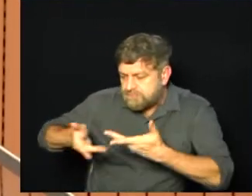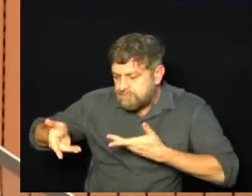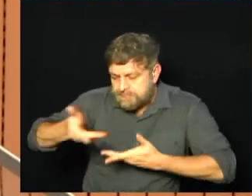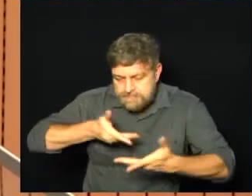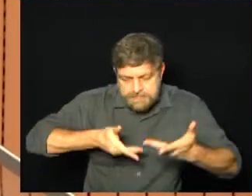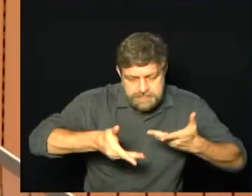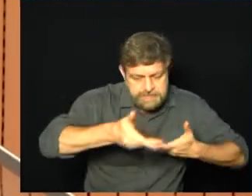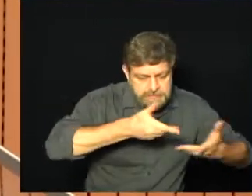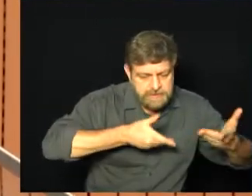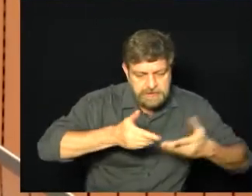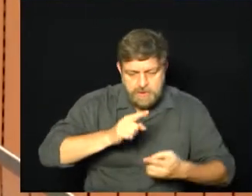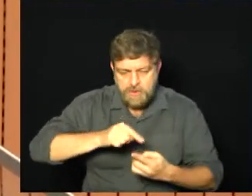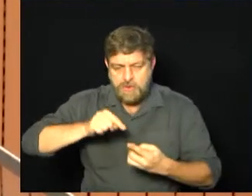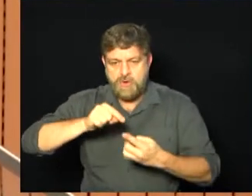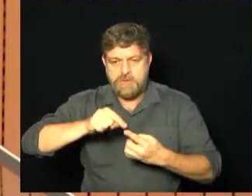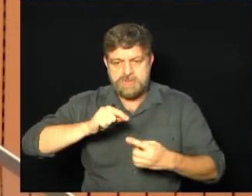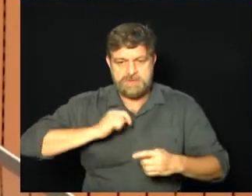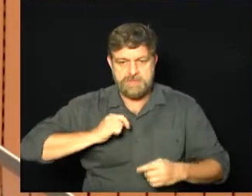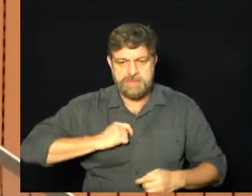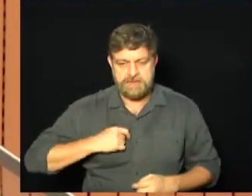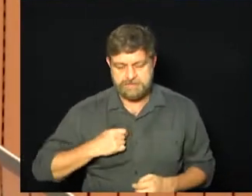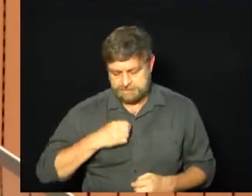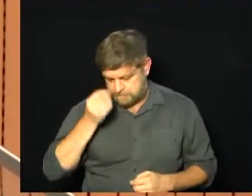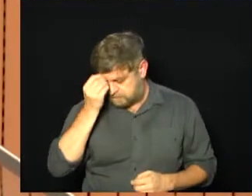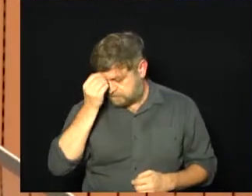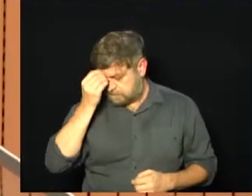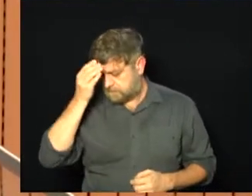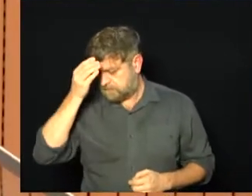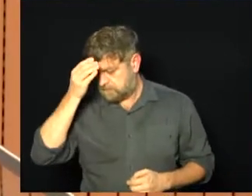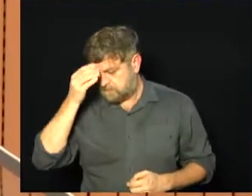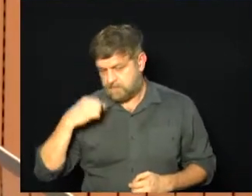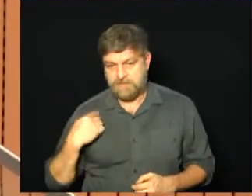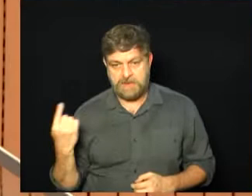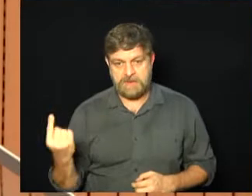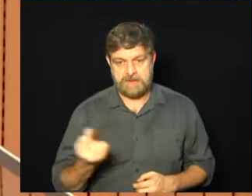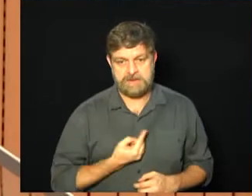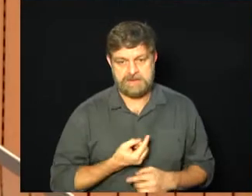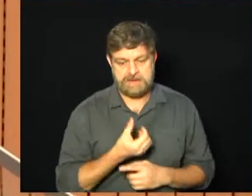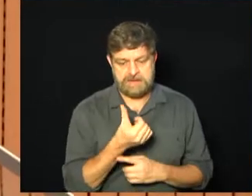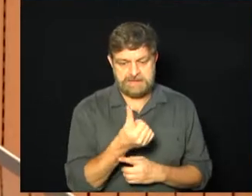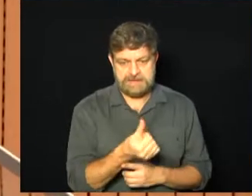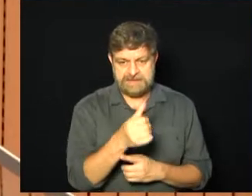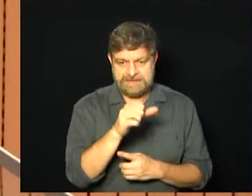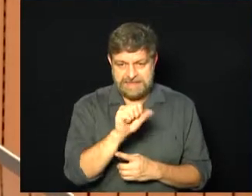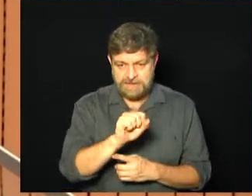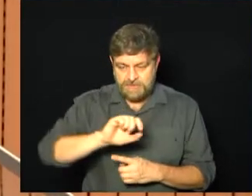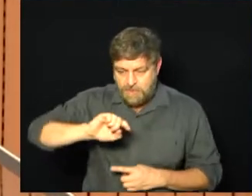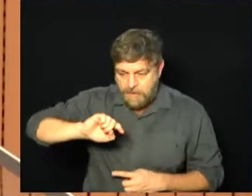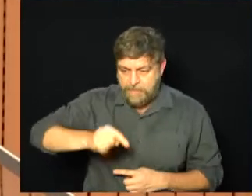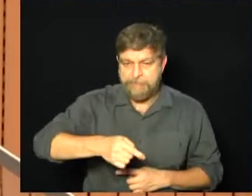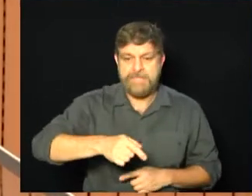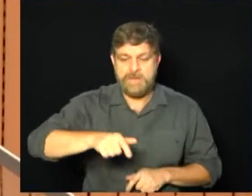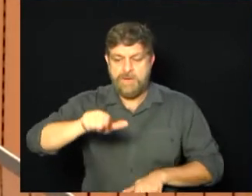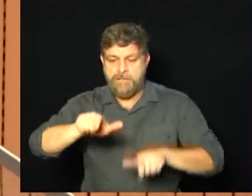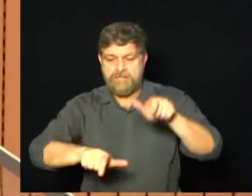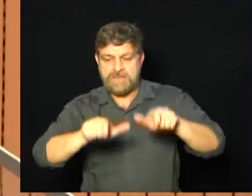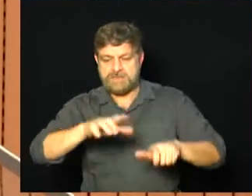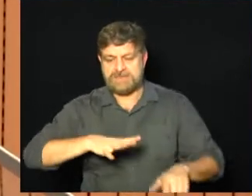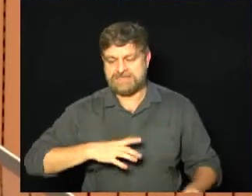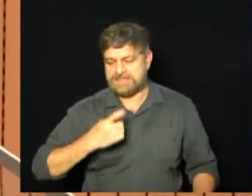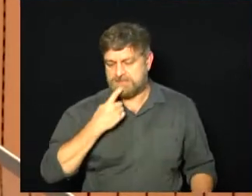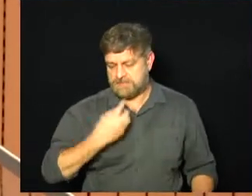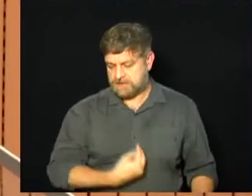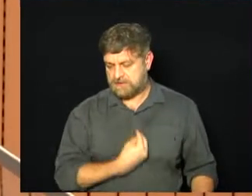para iluminar a florescente urbe de 68 mil almas campineiras na